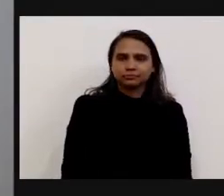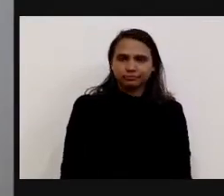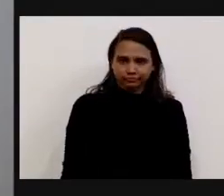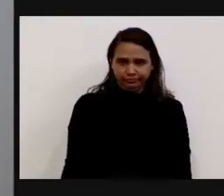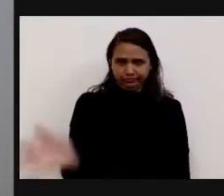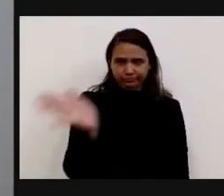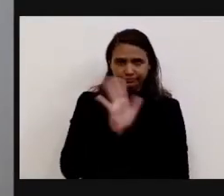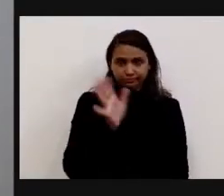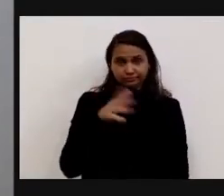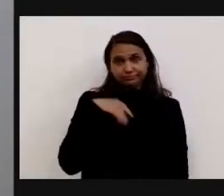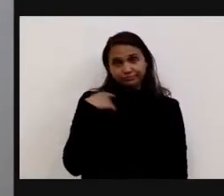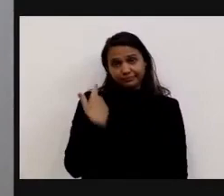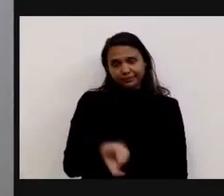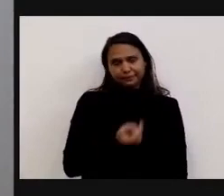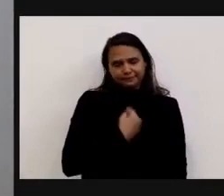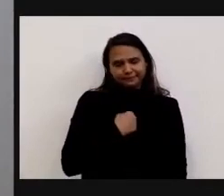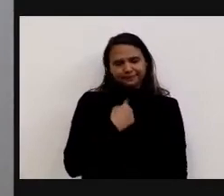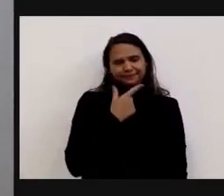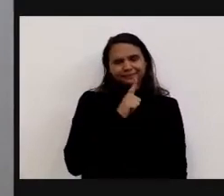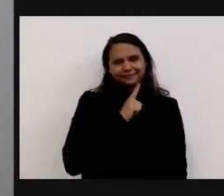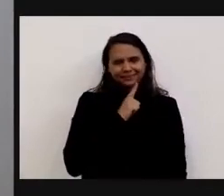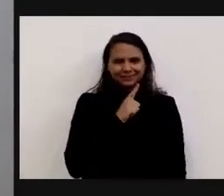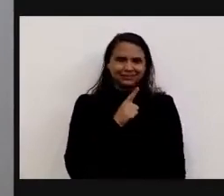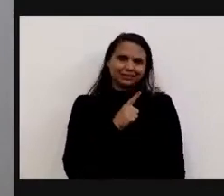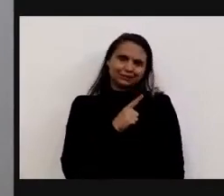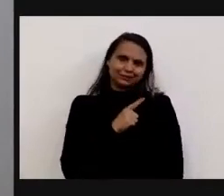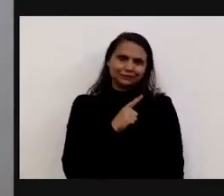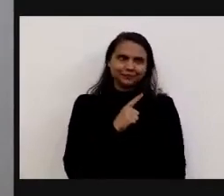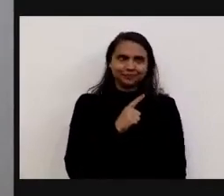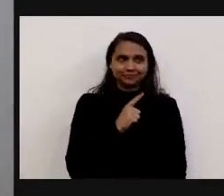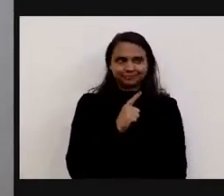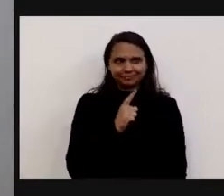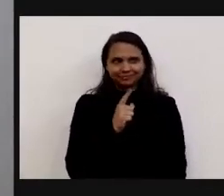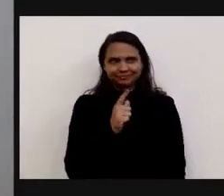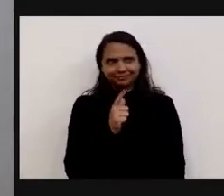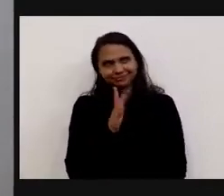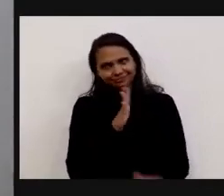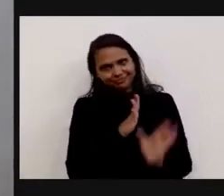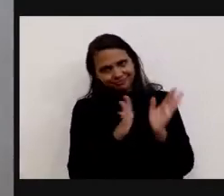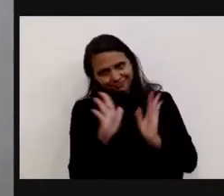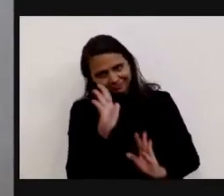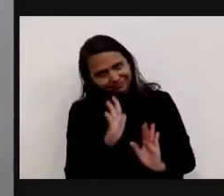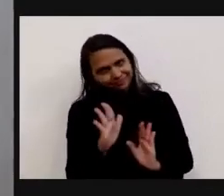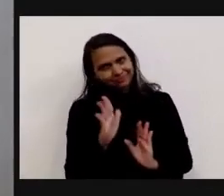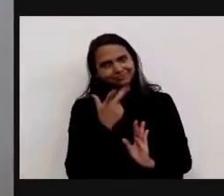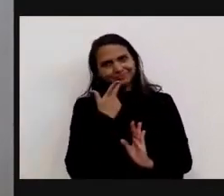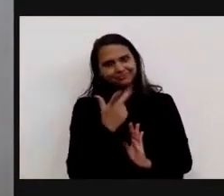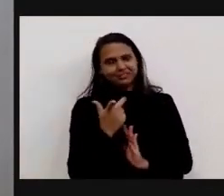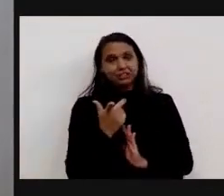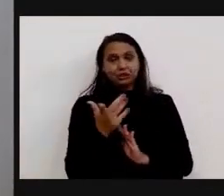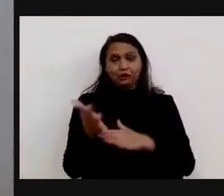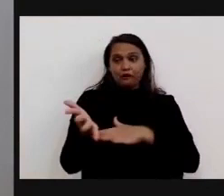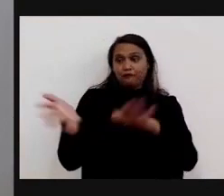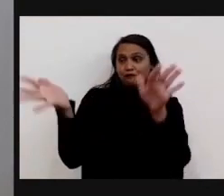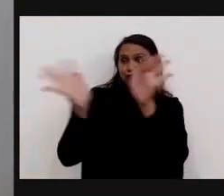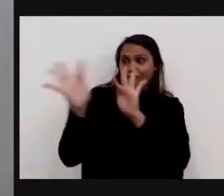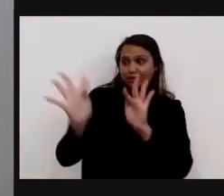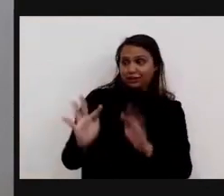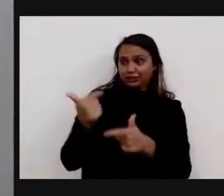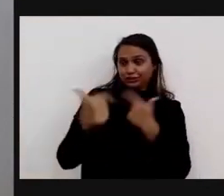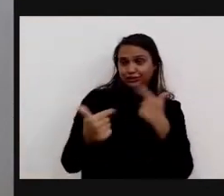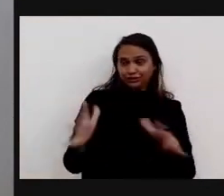eu eu tenho um pouco de receio com essa coisa do ser feliz claro que que todo mundo que é feliz no trabalho trabalho melhor